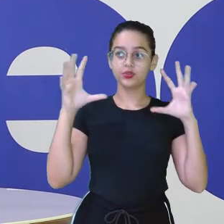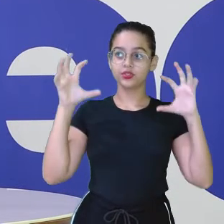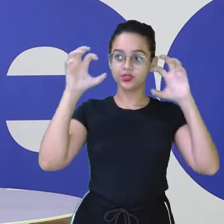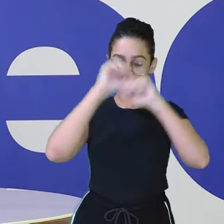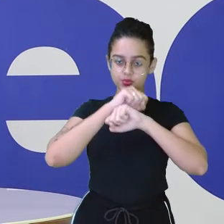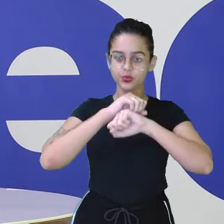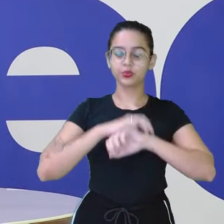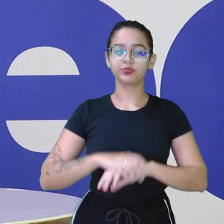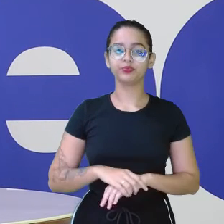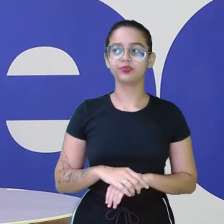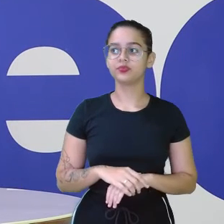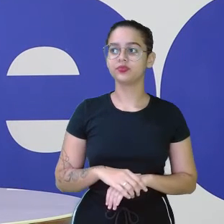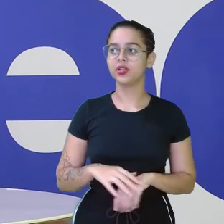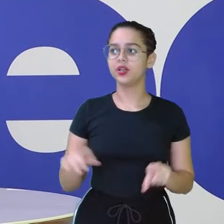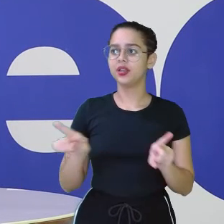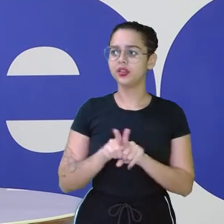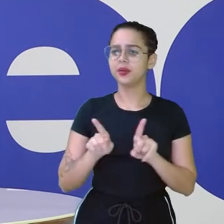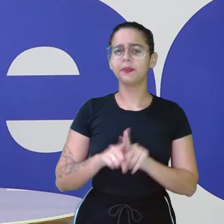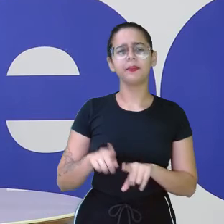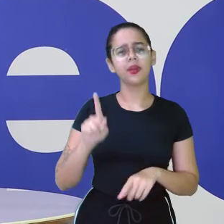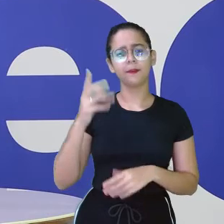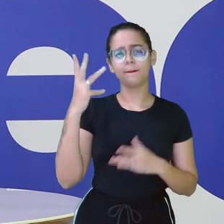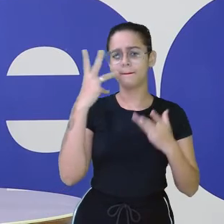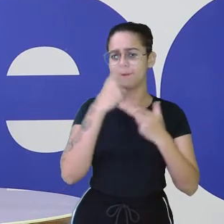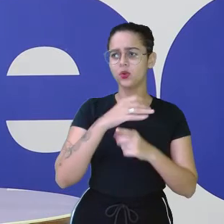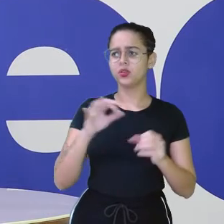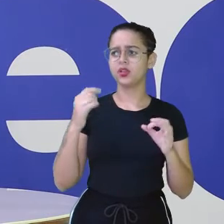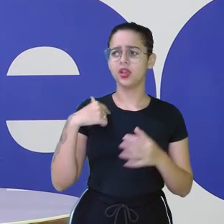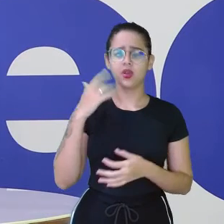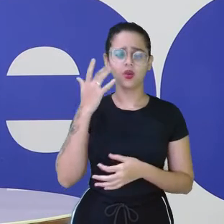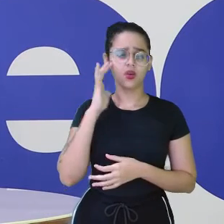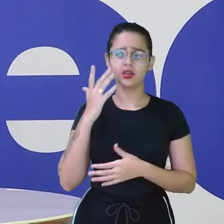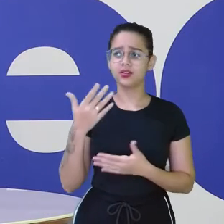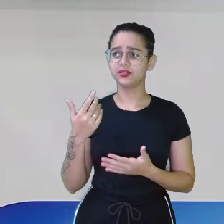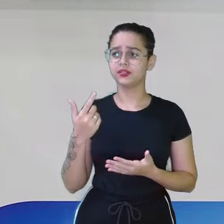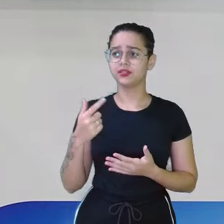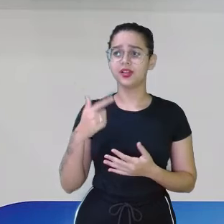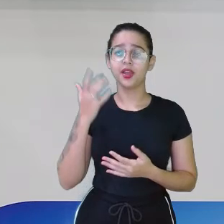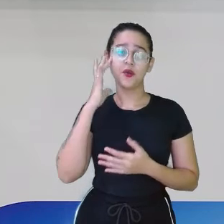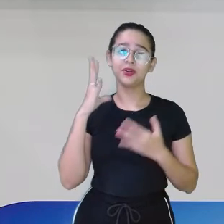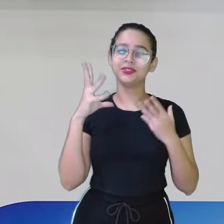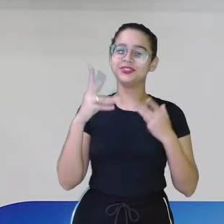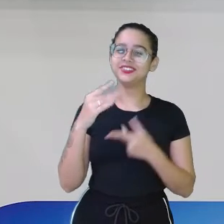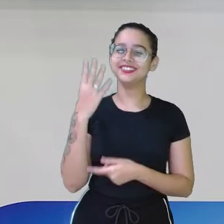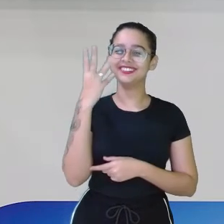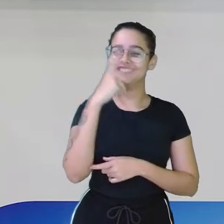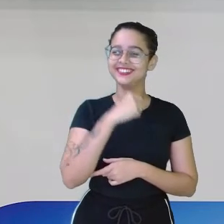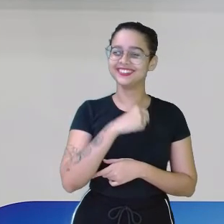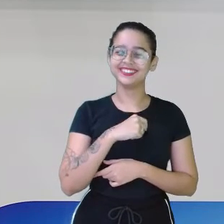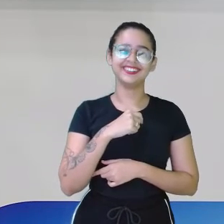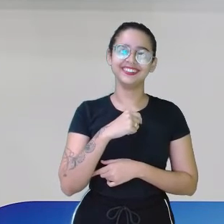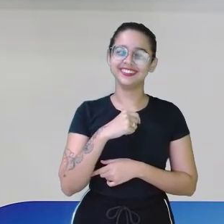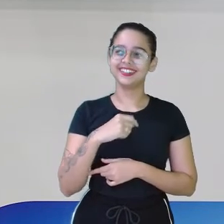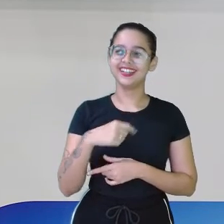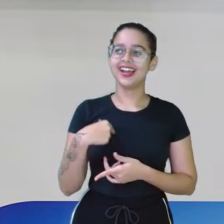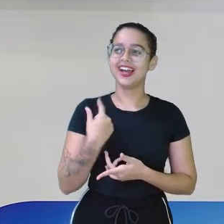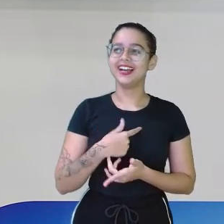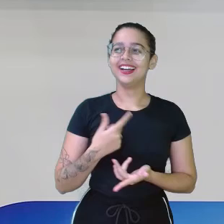né? Exato. Perfeito. Que também é bonito, né? Lindo. Eu acho tudo lindo. Eu também. Né? Desde que a